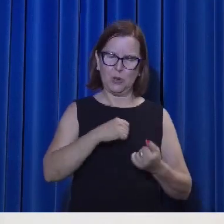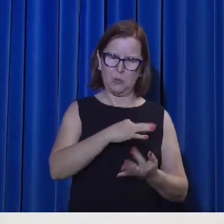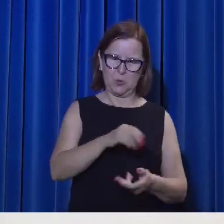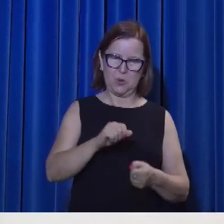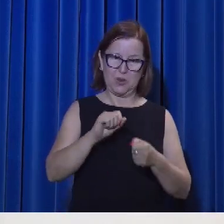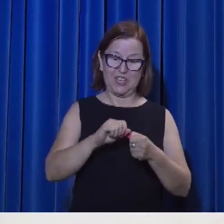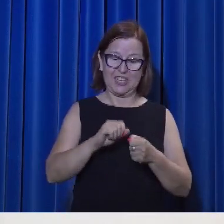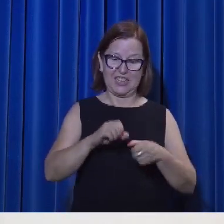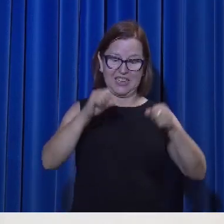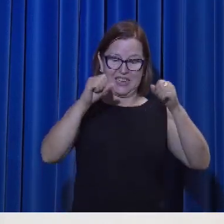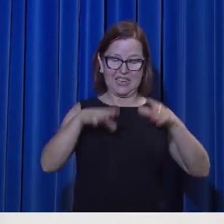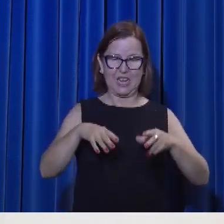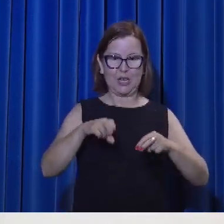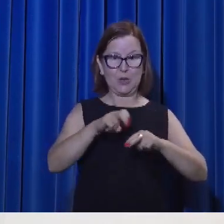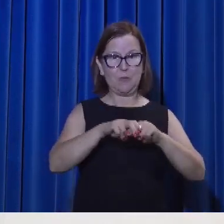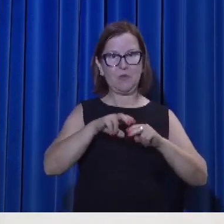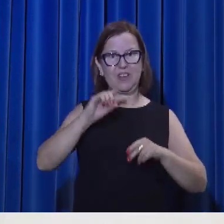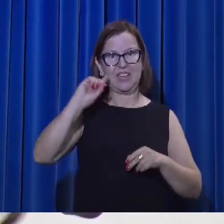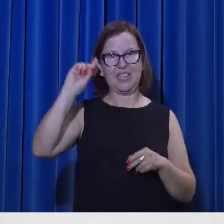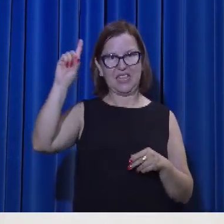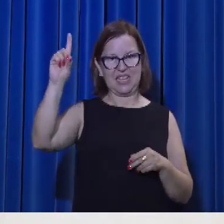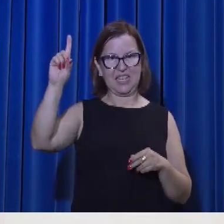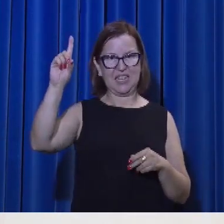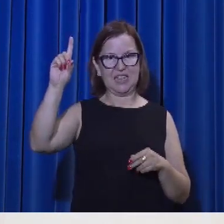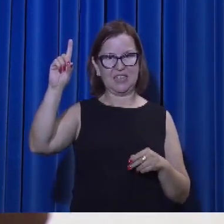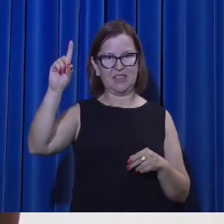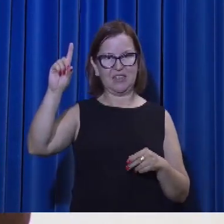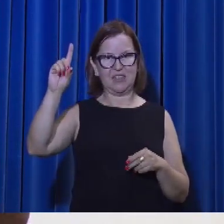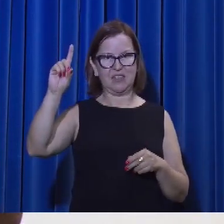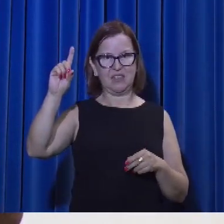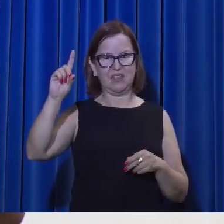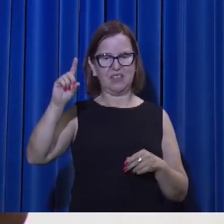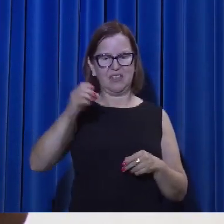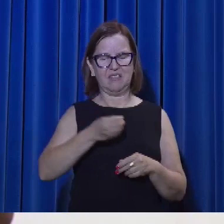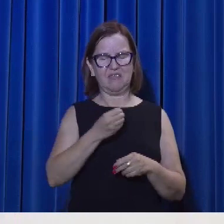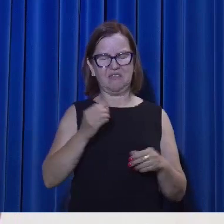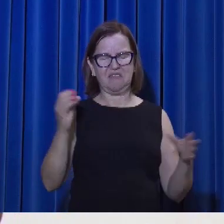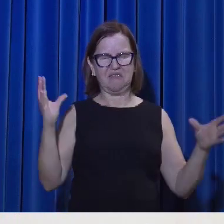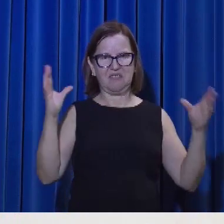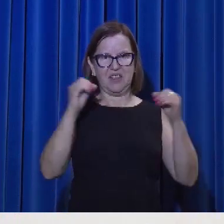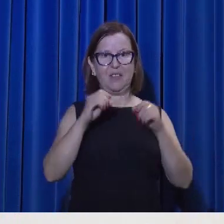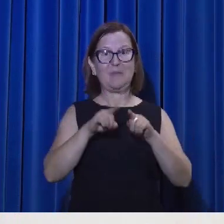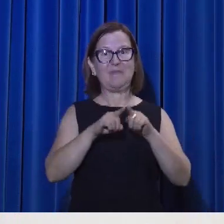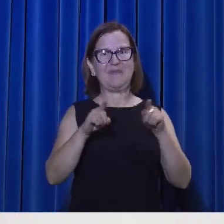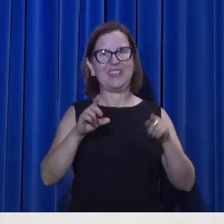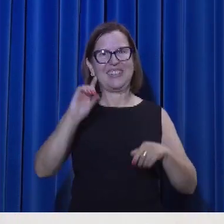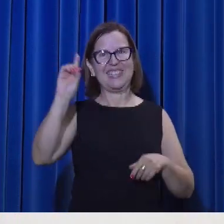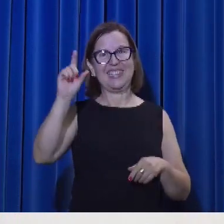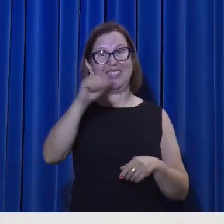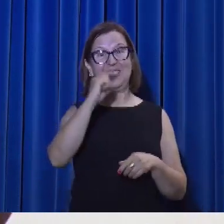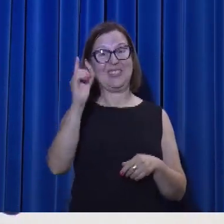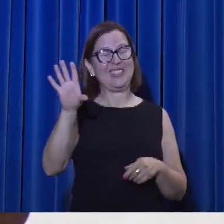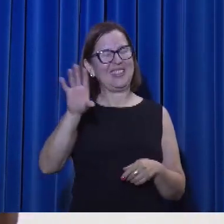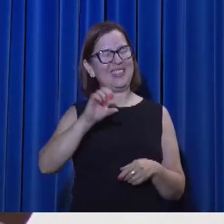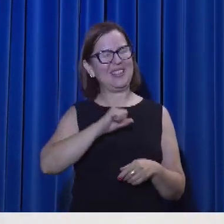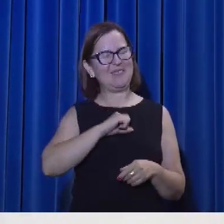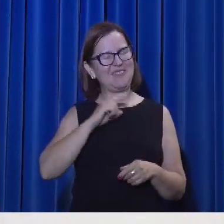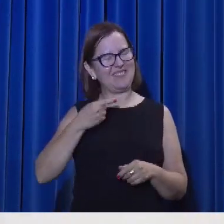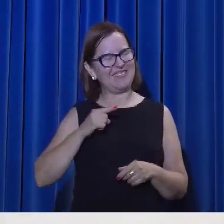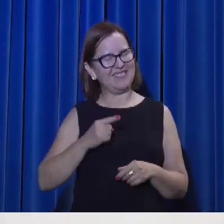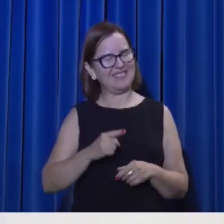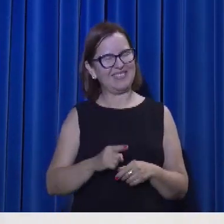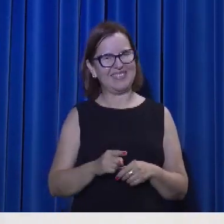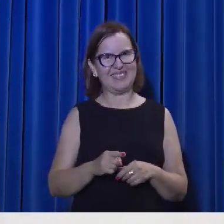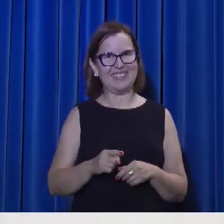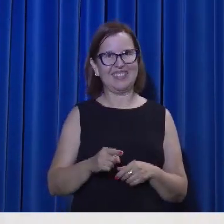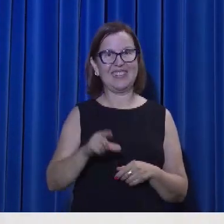mergulhou em trevas. O que Ele poderia fazer é aniquilar o mundo inteiro e fazer um outro novo. Mas Ele nos amou de tal maneira que Ele escolheu descer